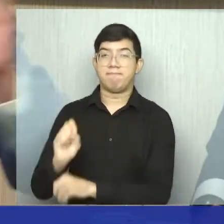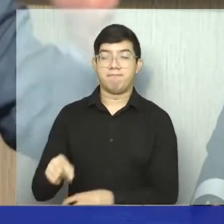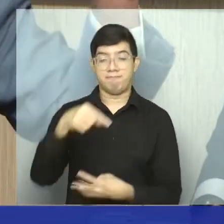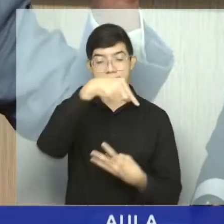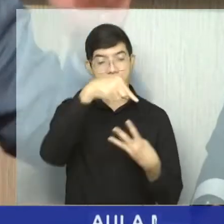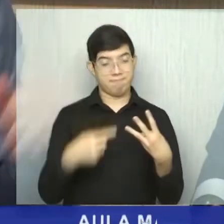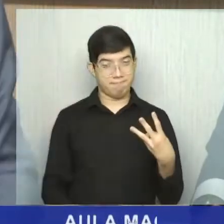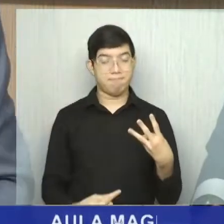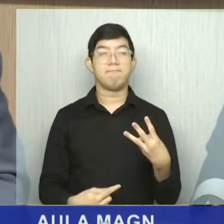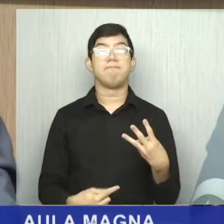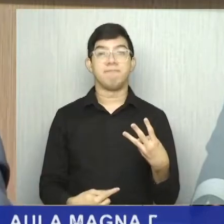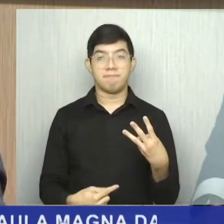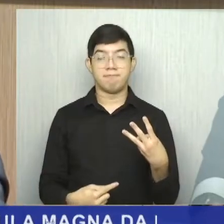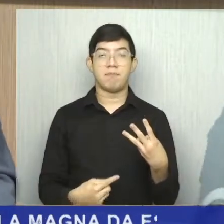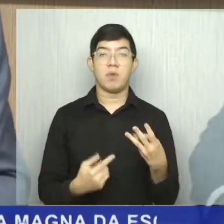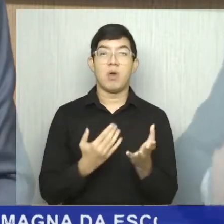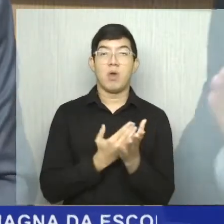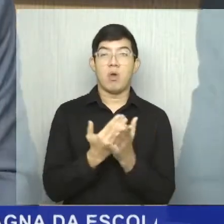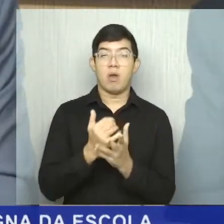uma, já começa a mudança.